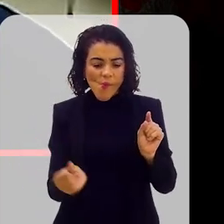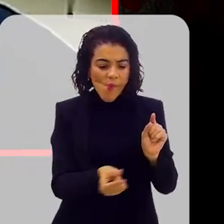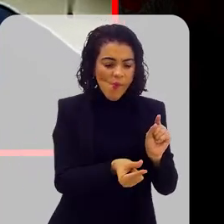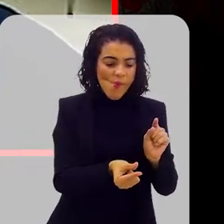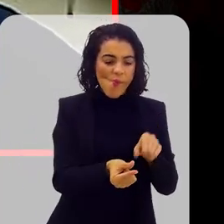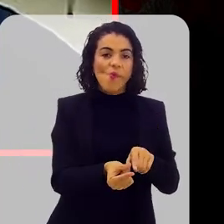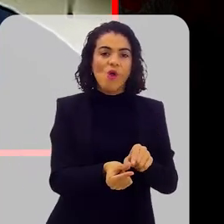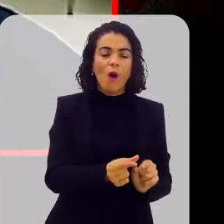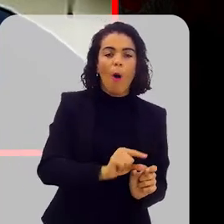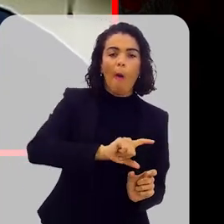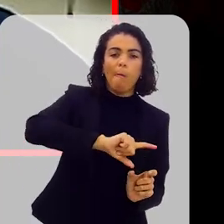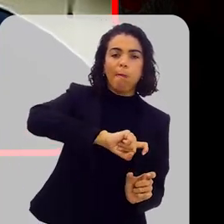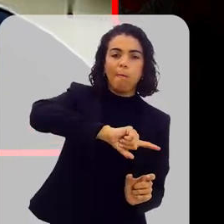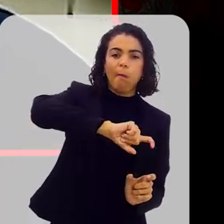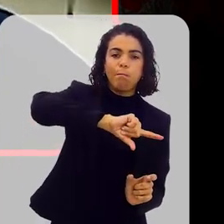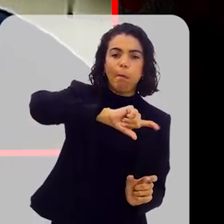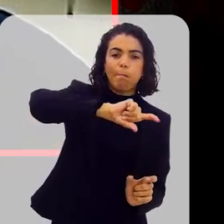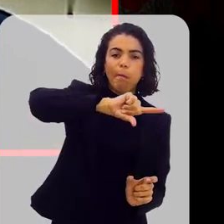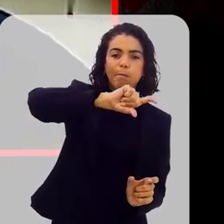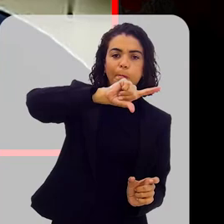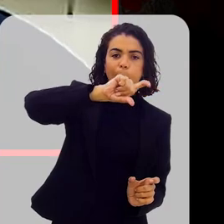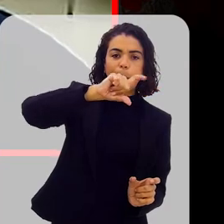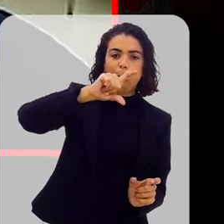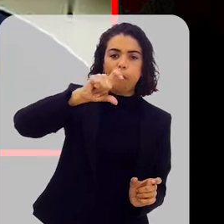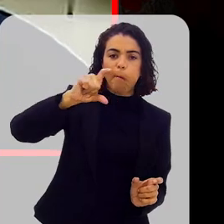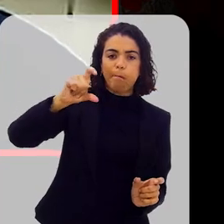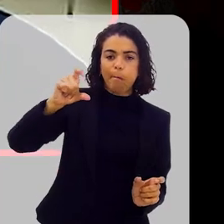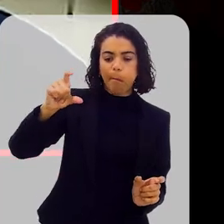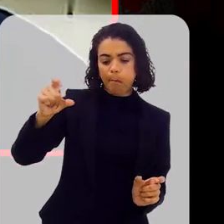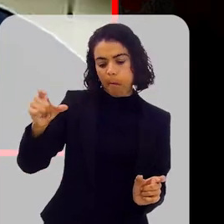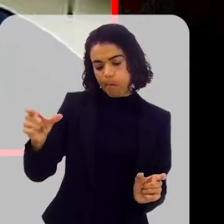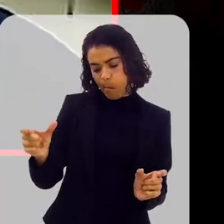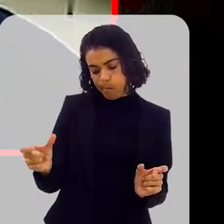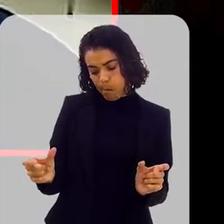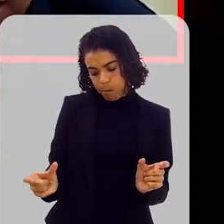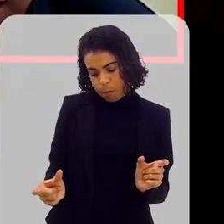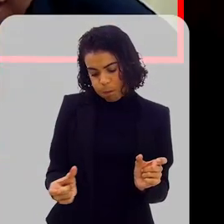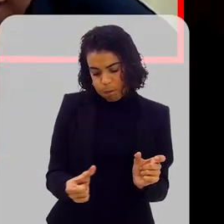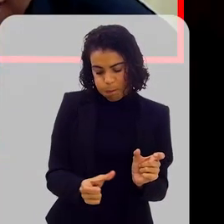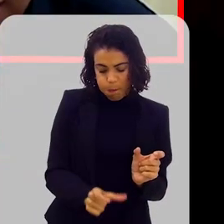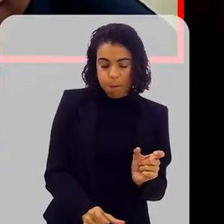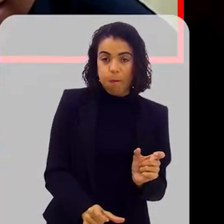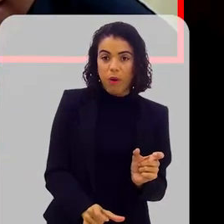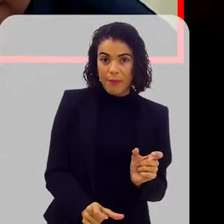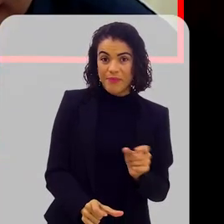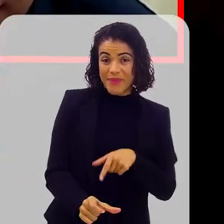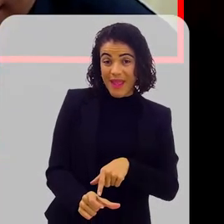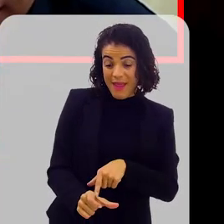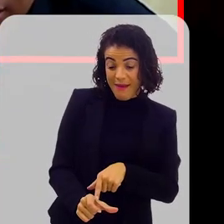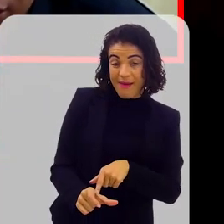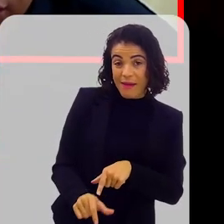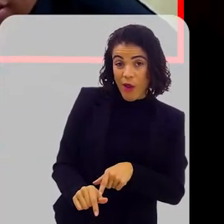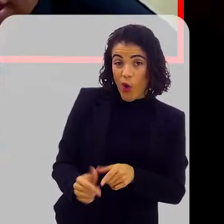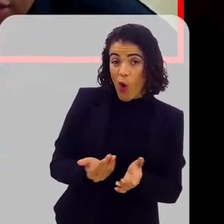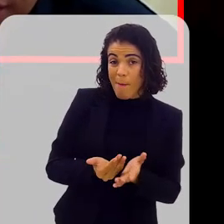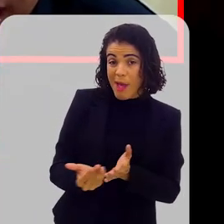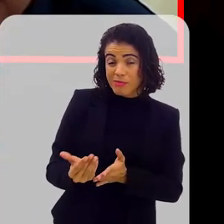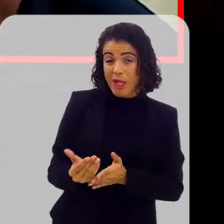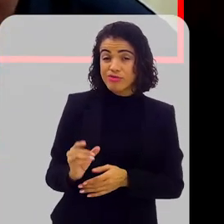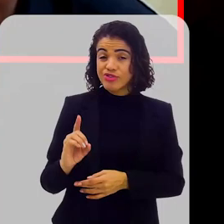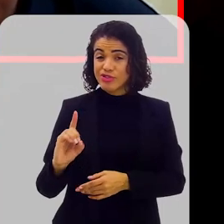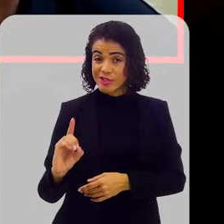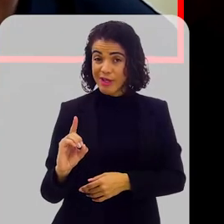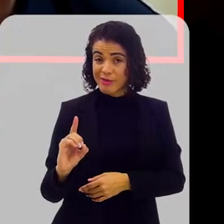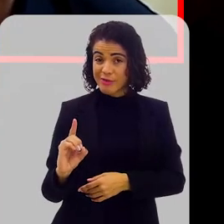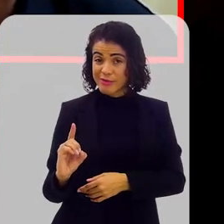abdômen. Depois você chega no intestino grosso, a segunda parte do intestino. esse intestino grosso ele